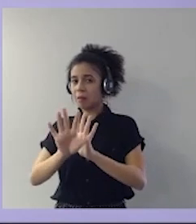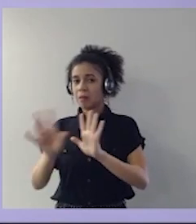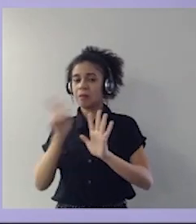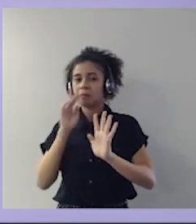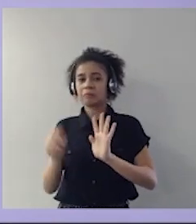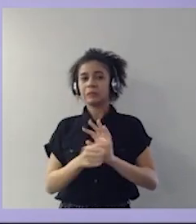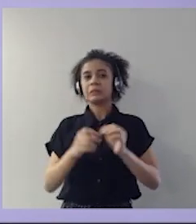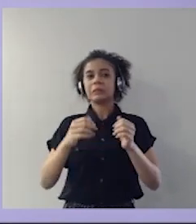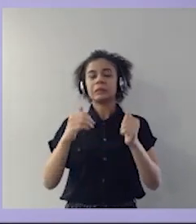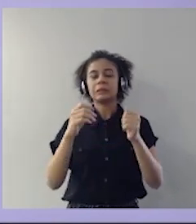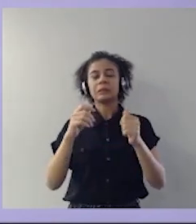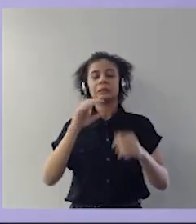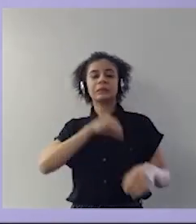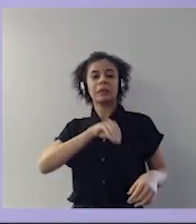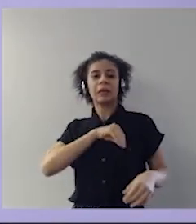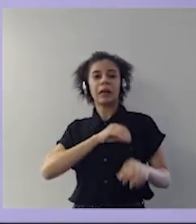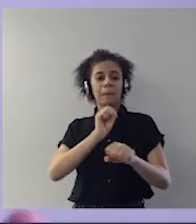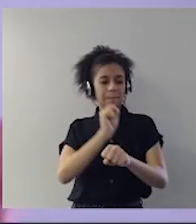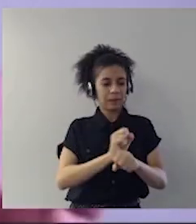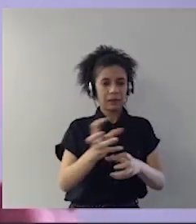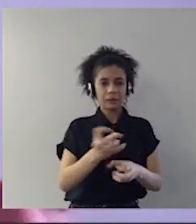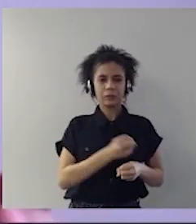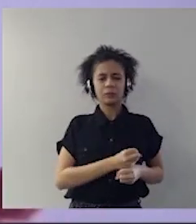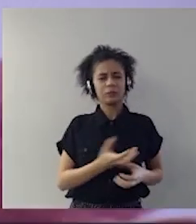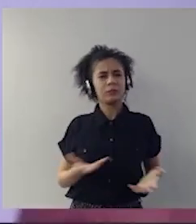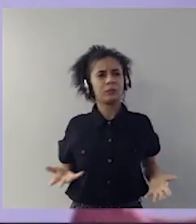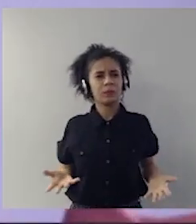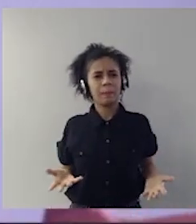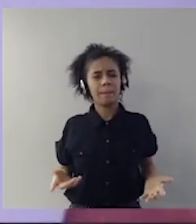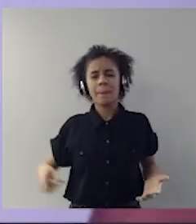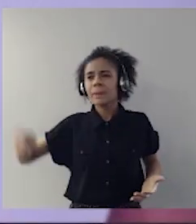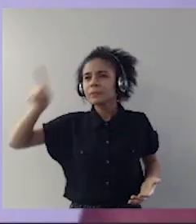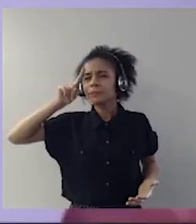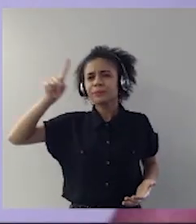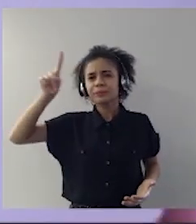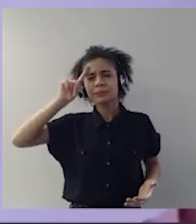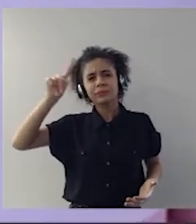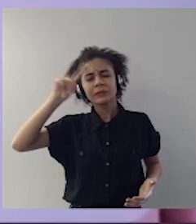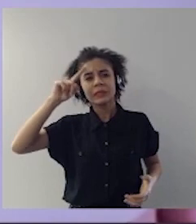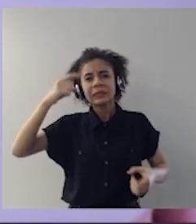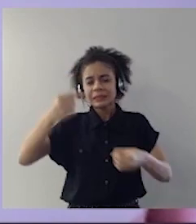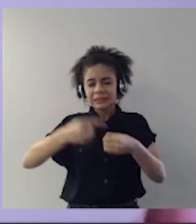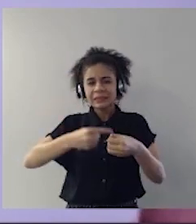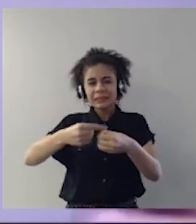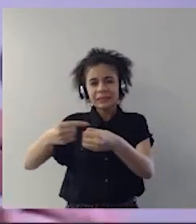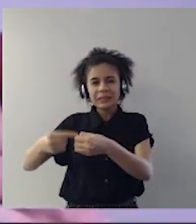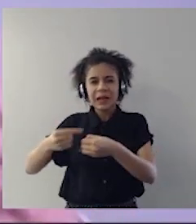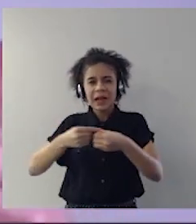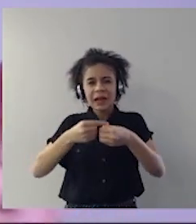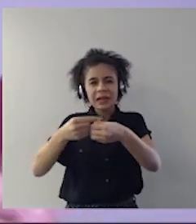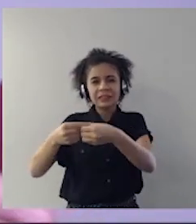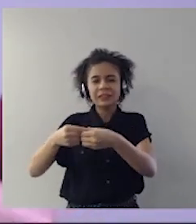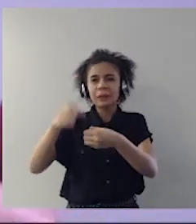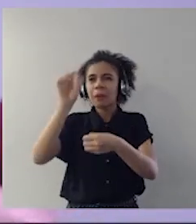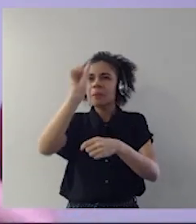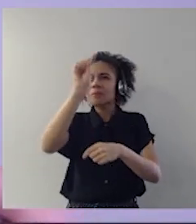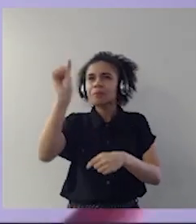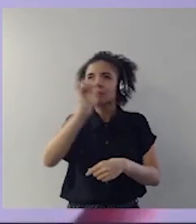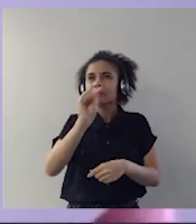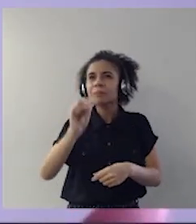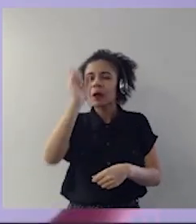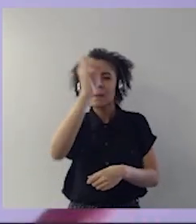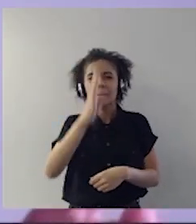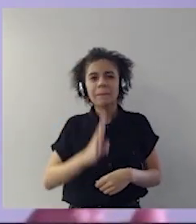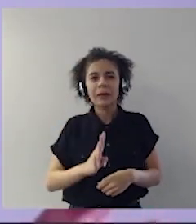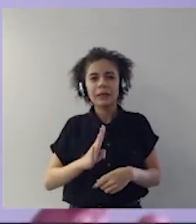supressão de salários. Casos diários, cotidianos, nas pequenas cidades brasileiras, em que o membro